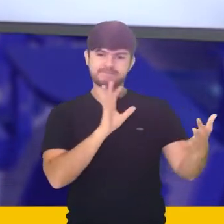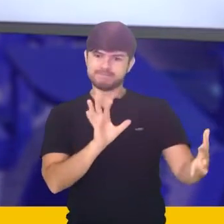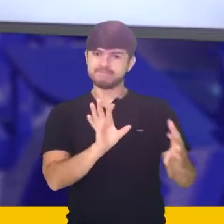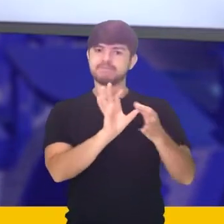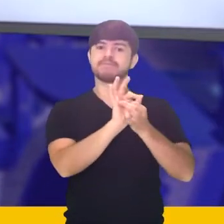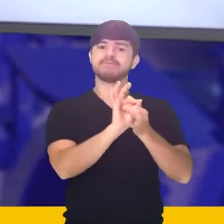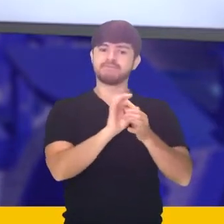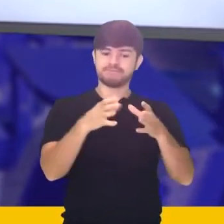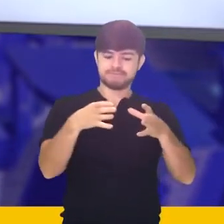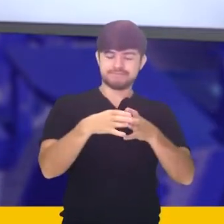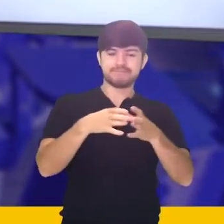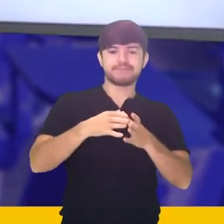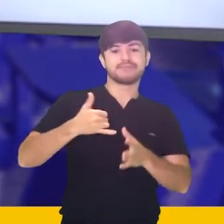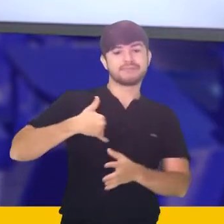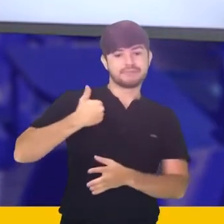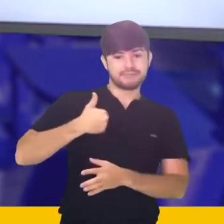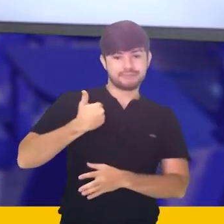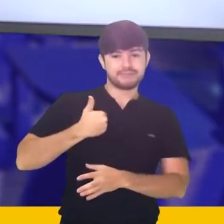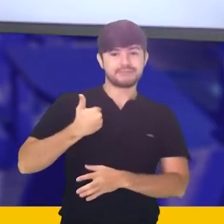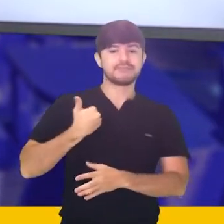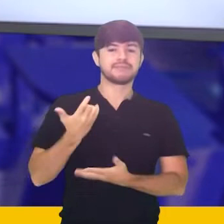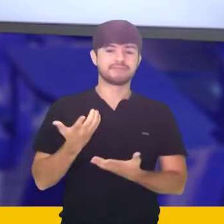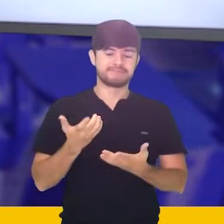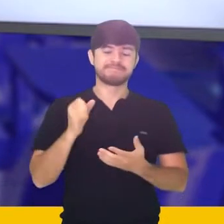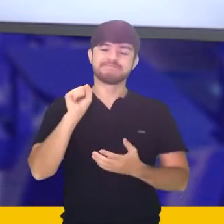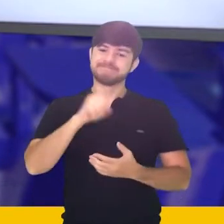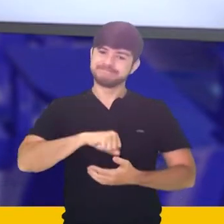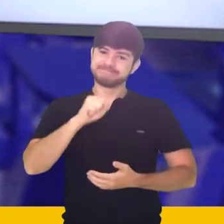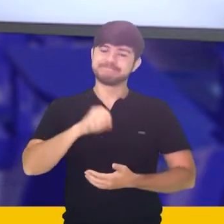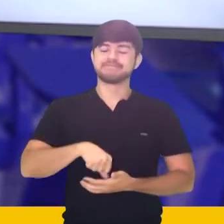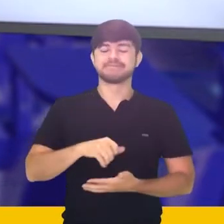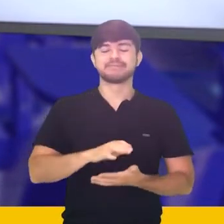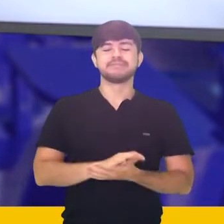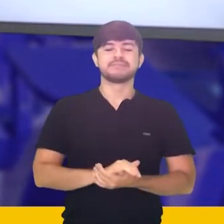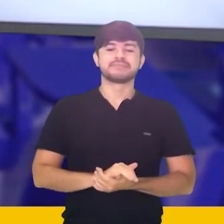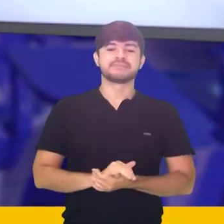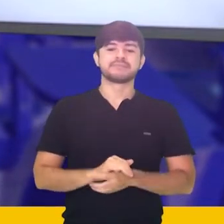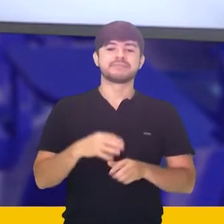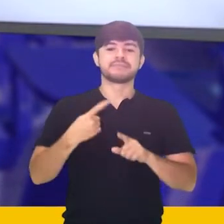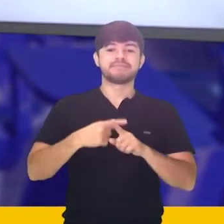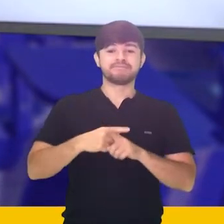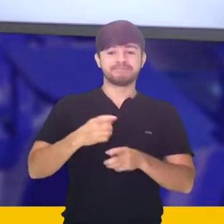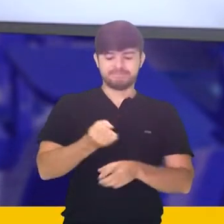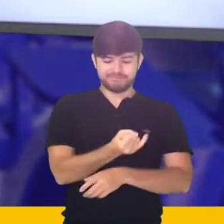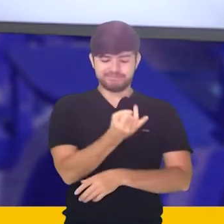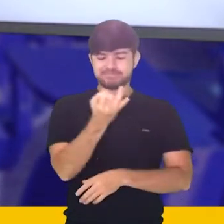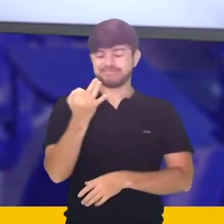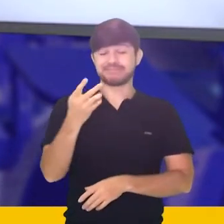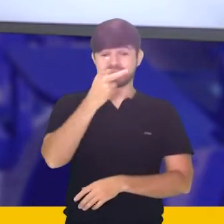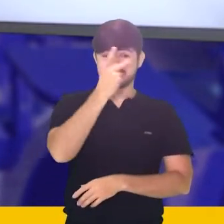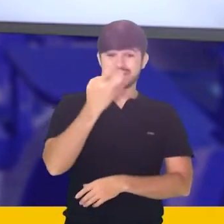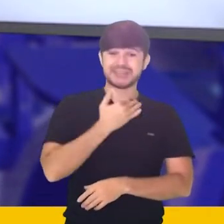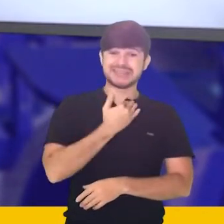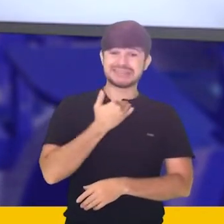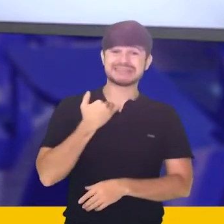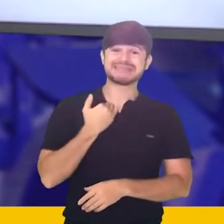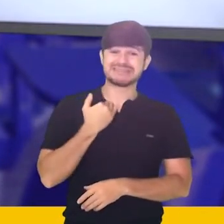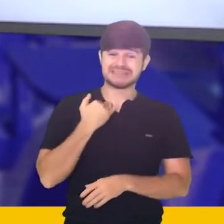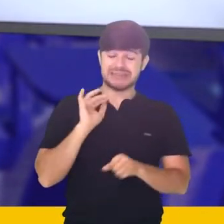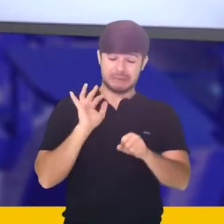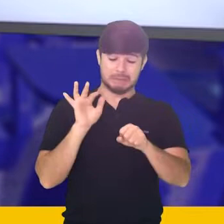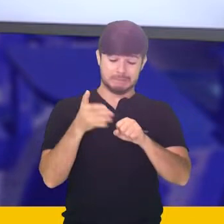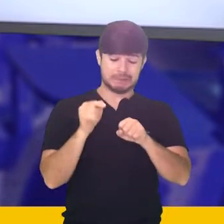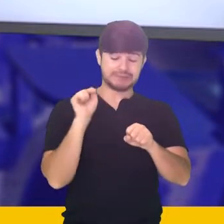etária entre a taxa de letalidade do vírus, né, a quantidade de pessoas que morrem quando contaminadas por esse